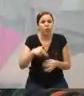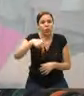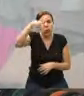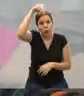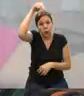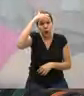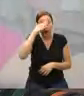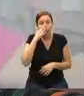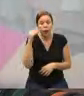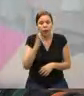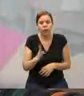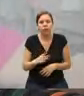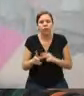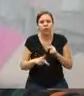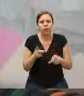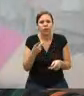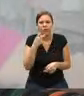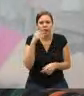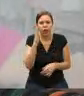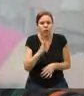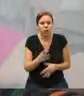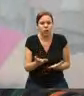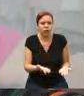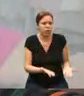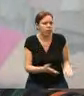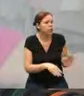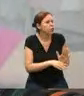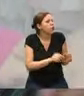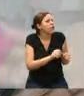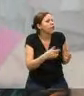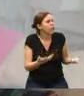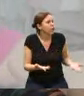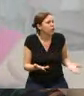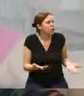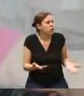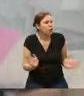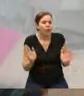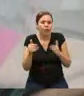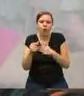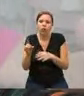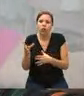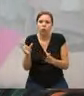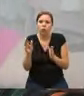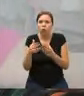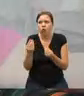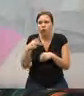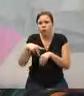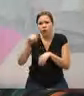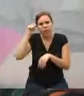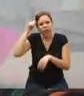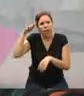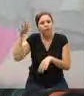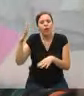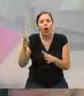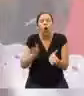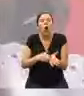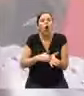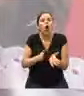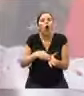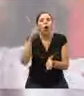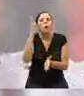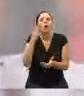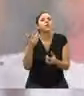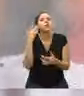Nordeste, que tantas pessoas falam, né? E no Brasil, o que vocês fazem, né? Porque nosso foco é tanto a África que eles às vezes cobram do Brasil, mas